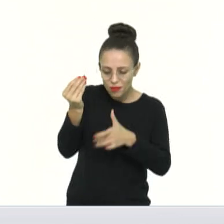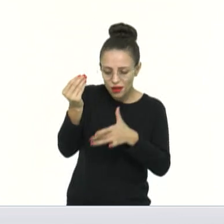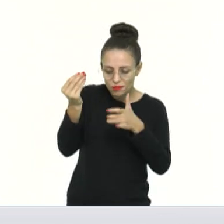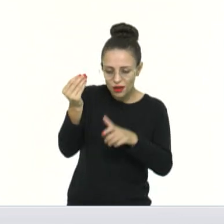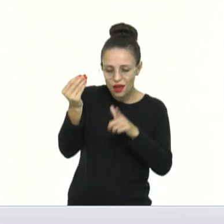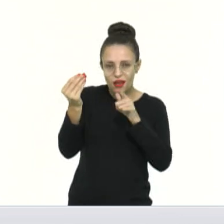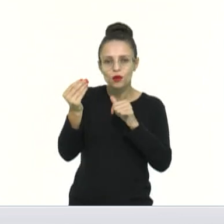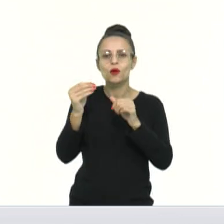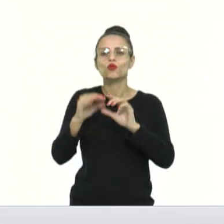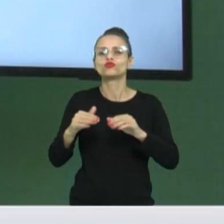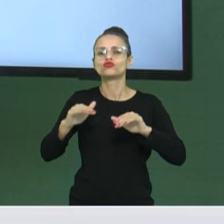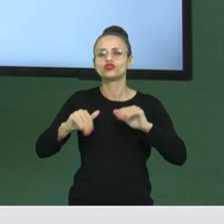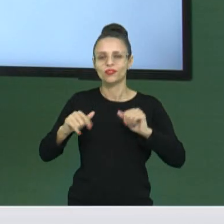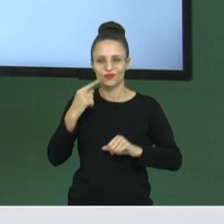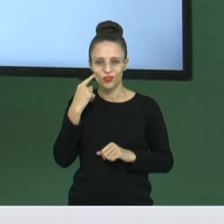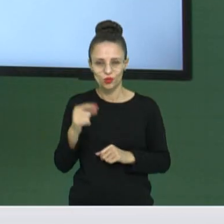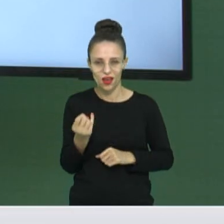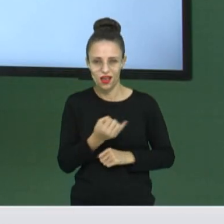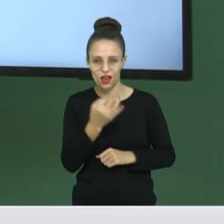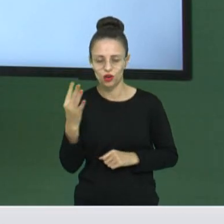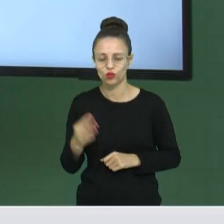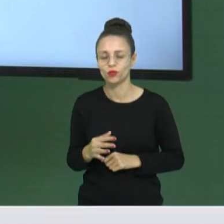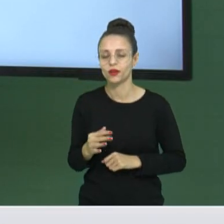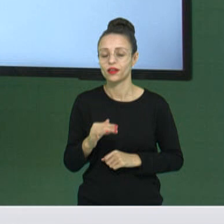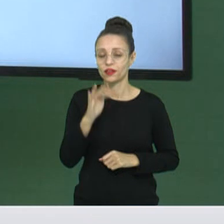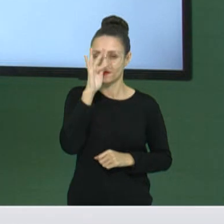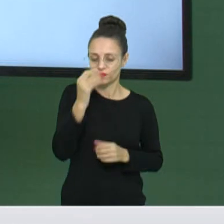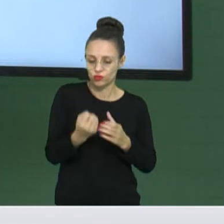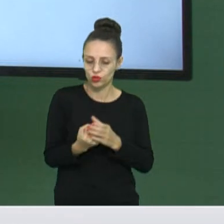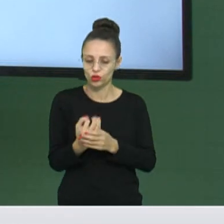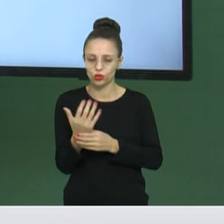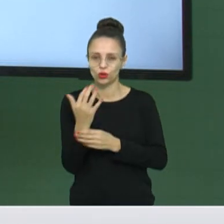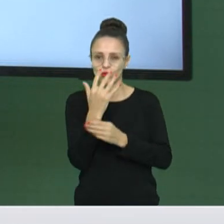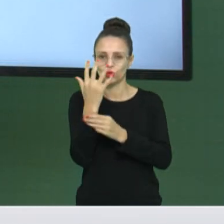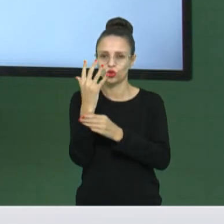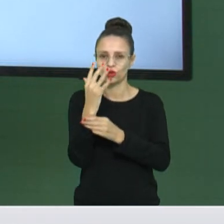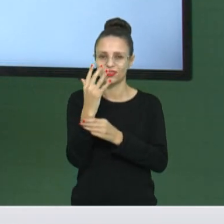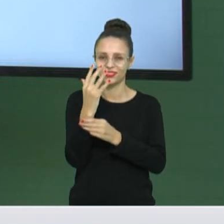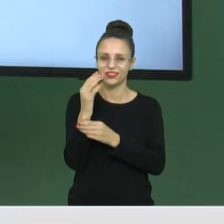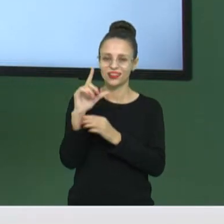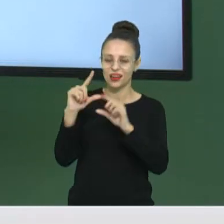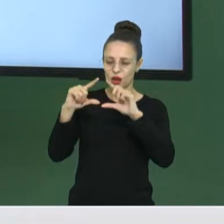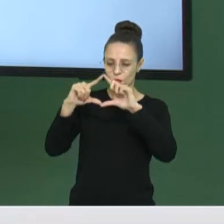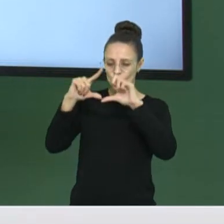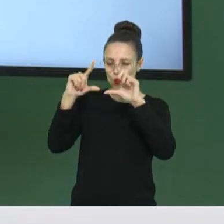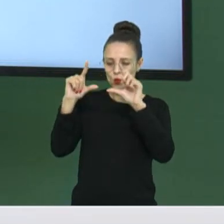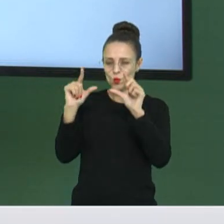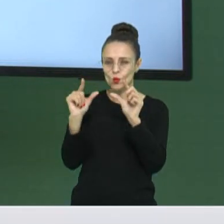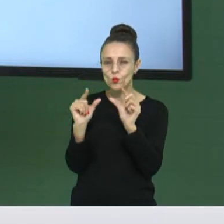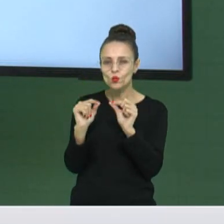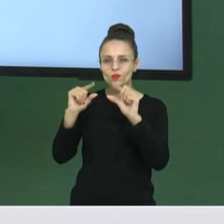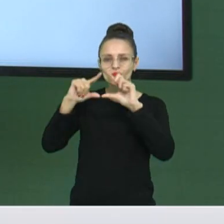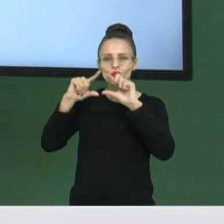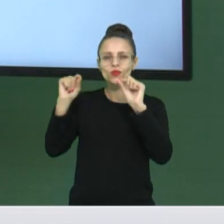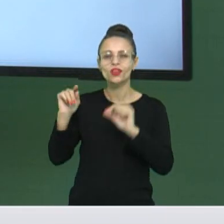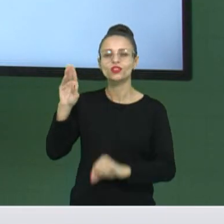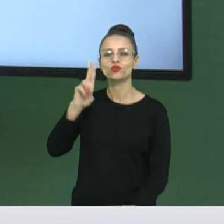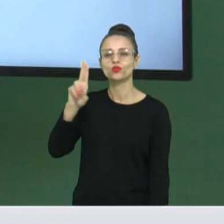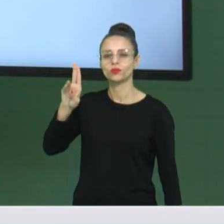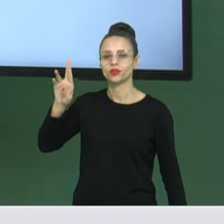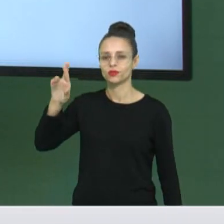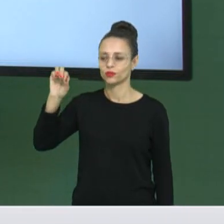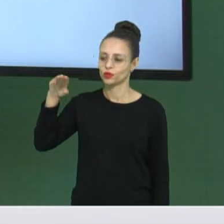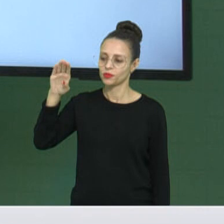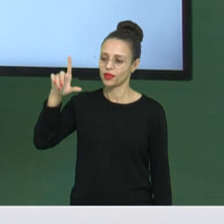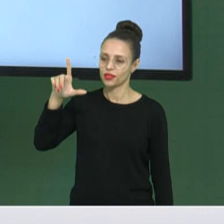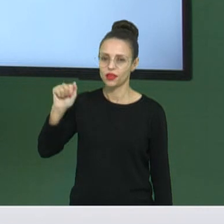água das folhas. Você já viu que tem umas plantas que elas têm as folhas bem grossas, assim, são bromélias, né?